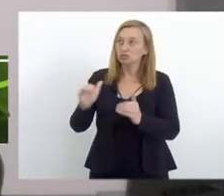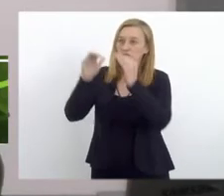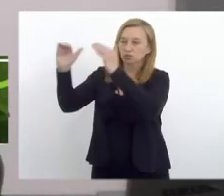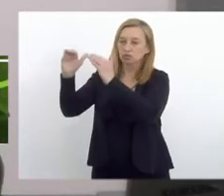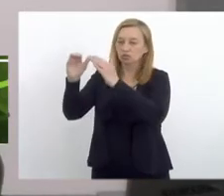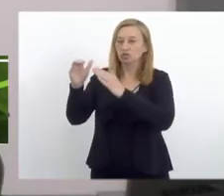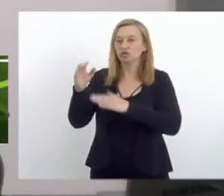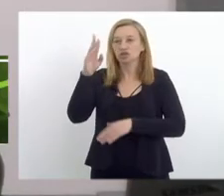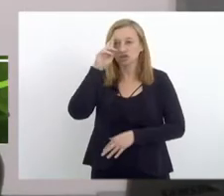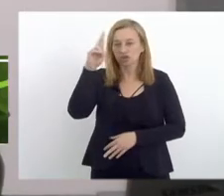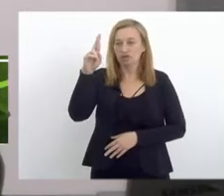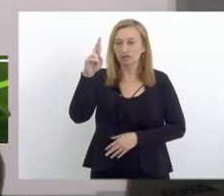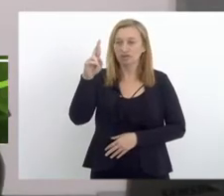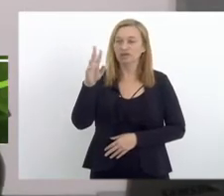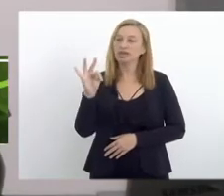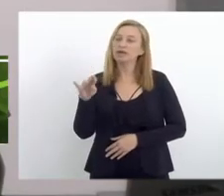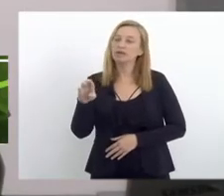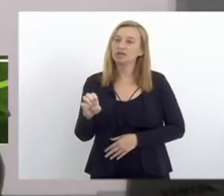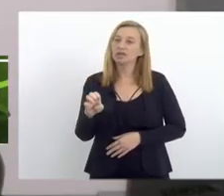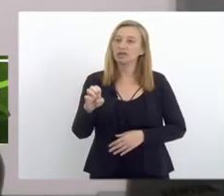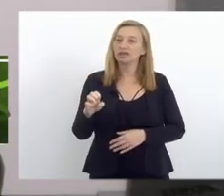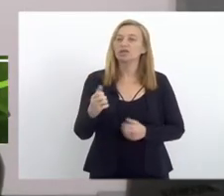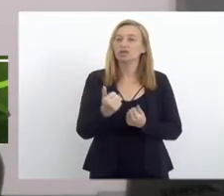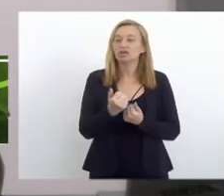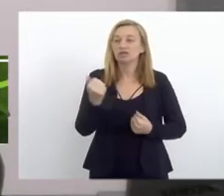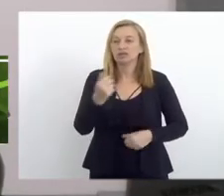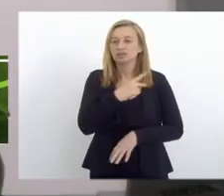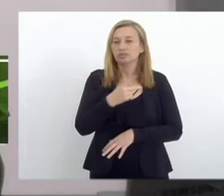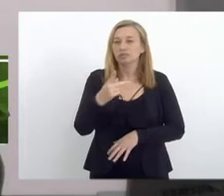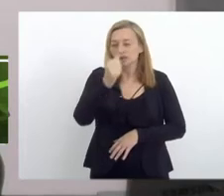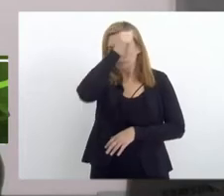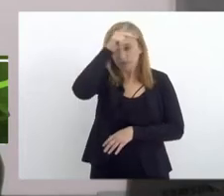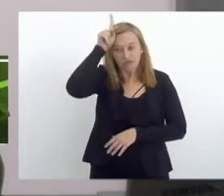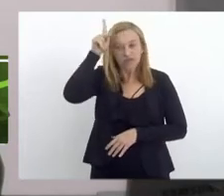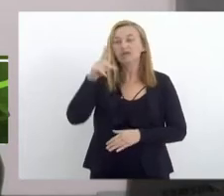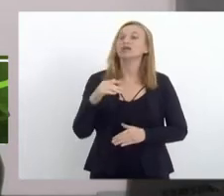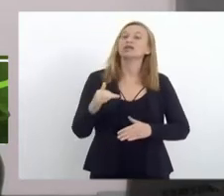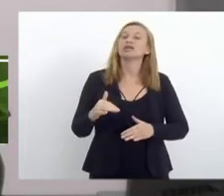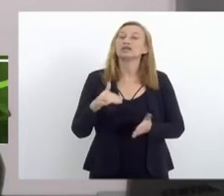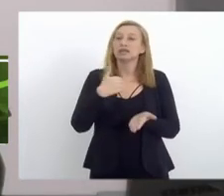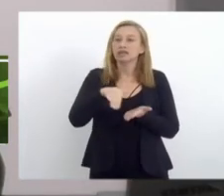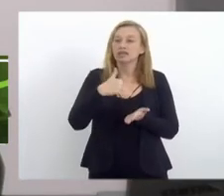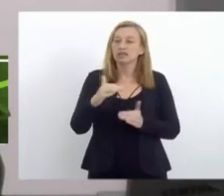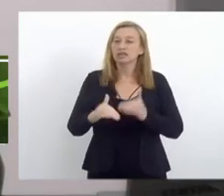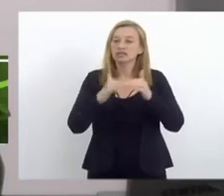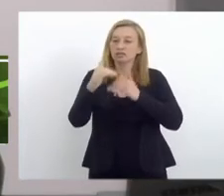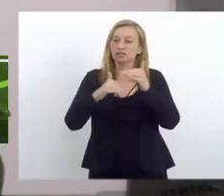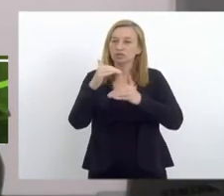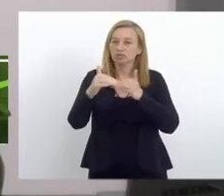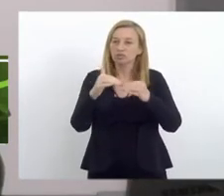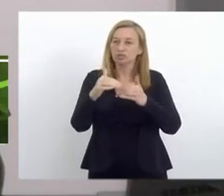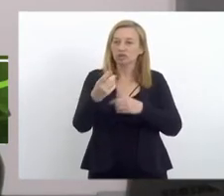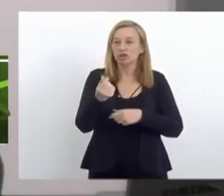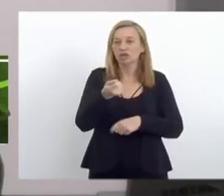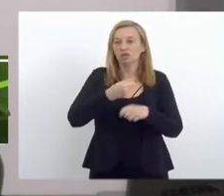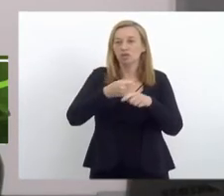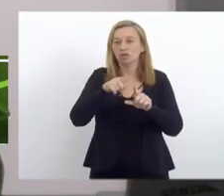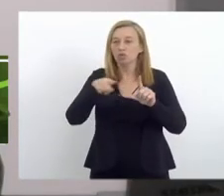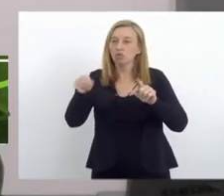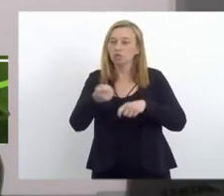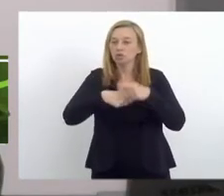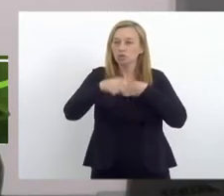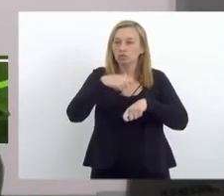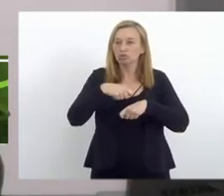gabinete do vice-prefeito. Secretaria de Desenvolvimento Econômico e Turismo, Marcelo